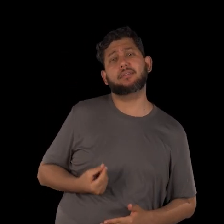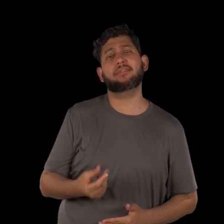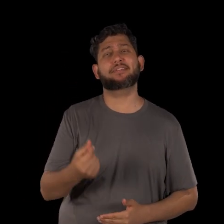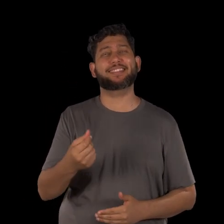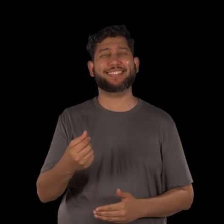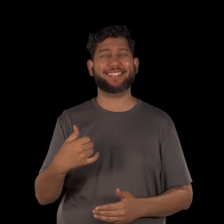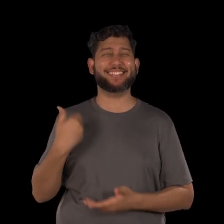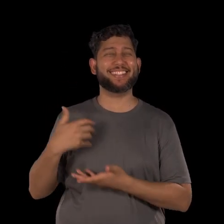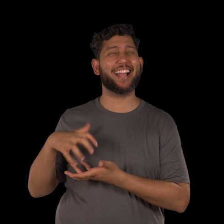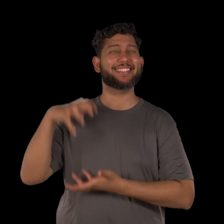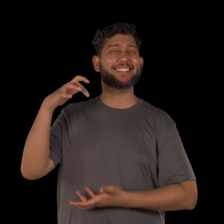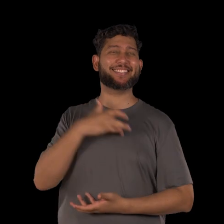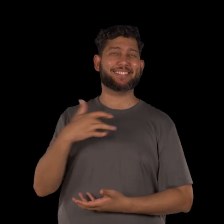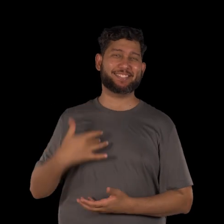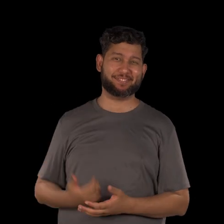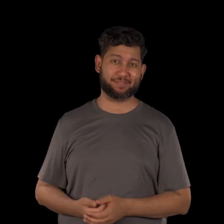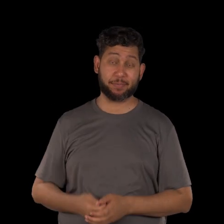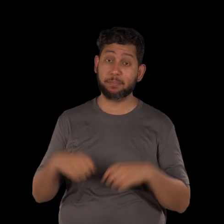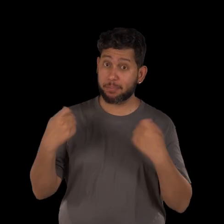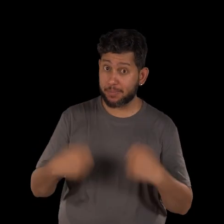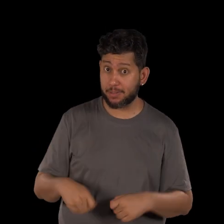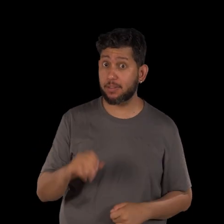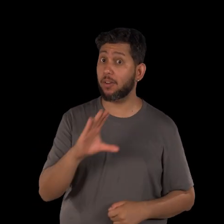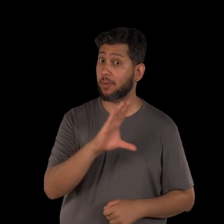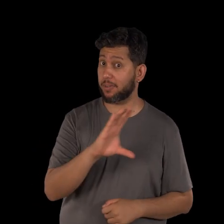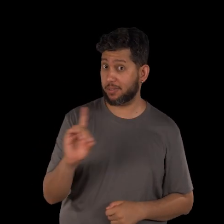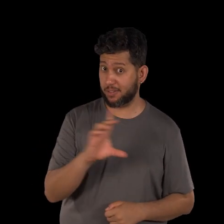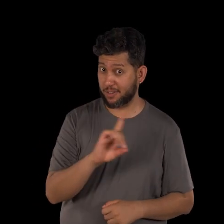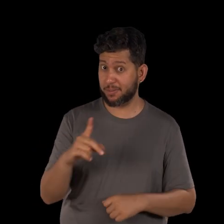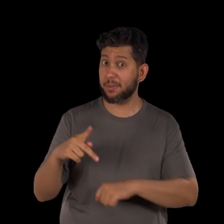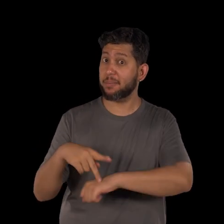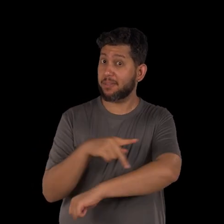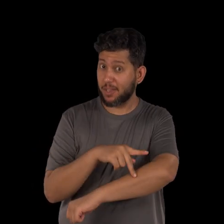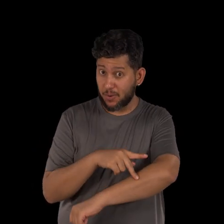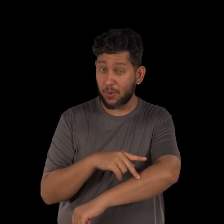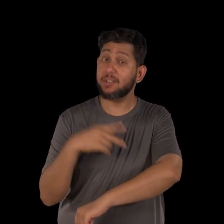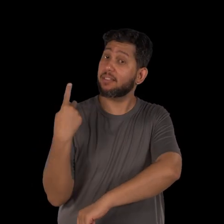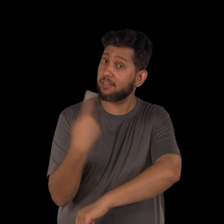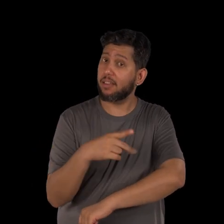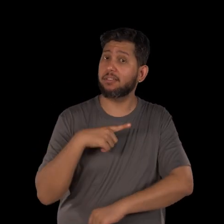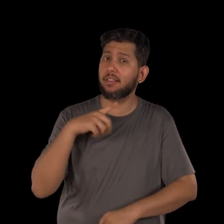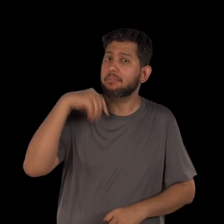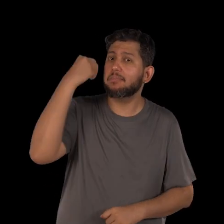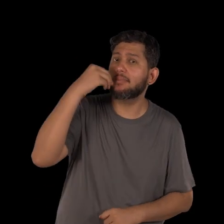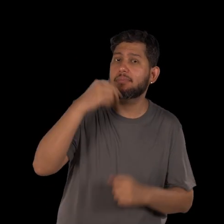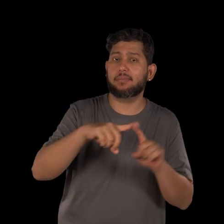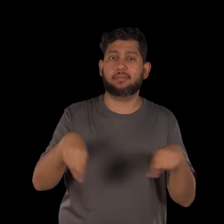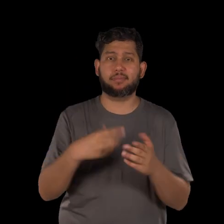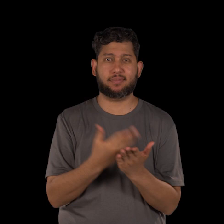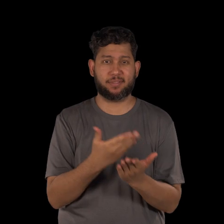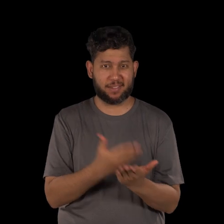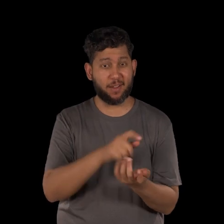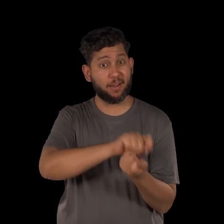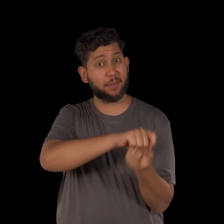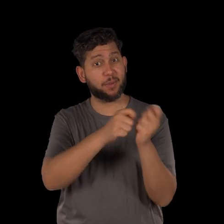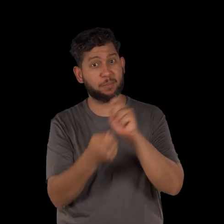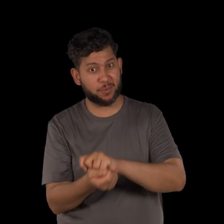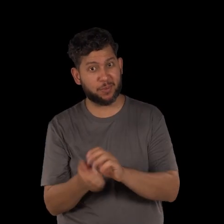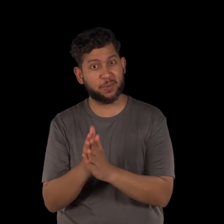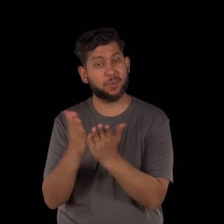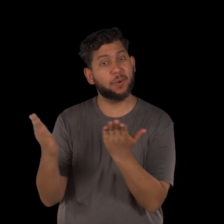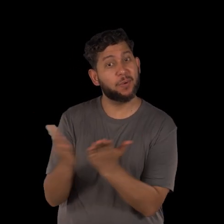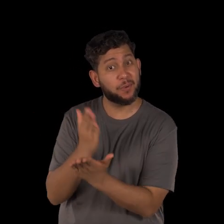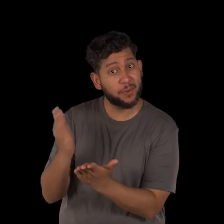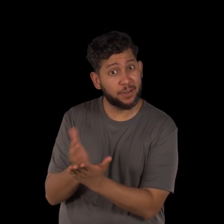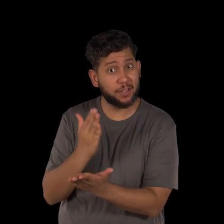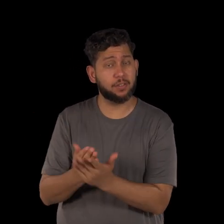conta com um coordenador pedagógico, que usa sua experiência em sala de aula para adaptar o livro para complementar o que normalmente é ensinado